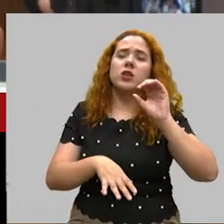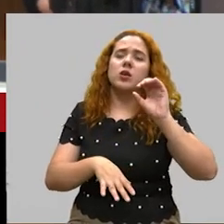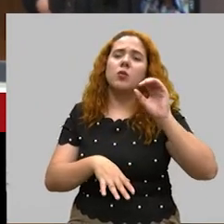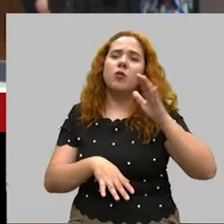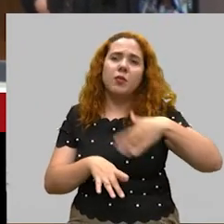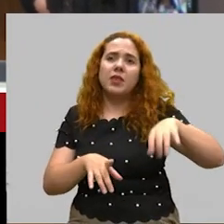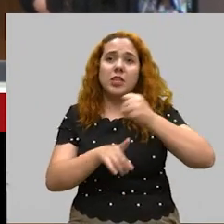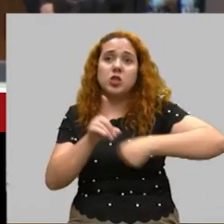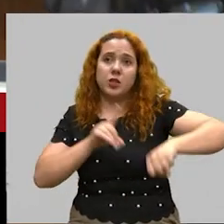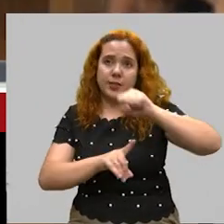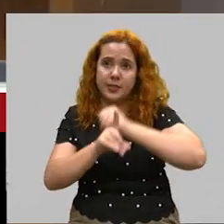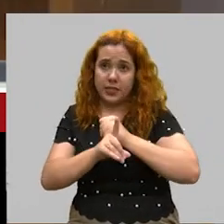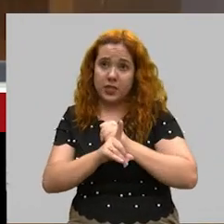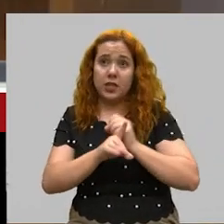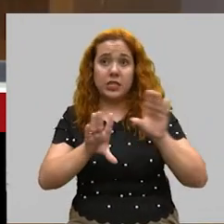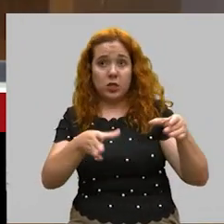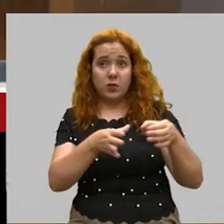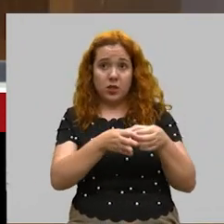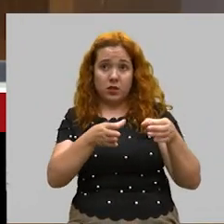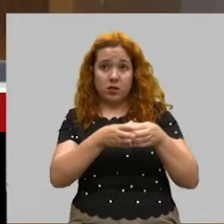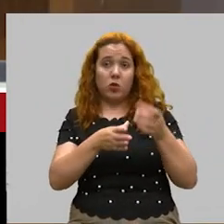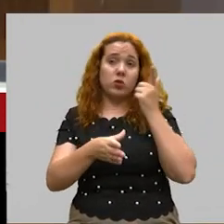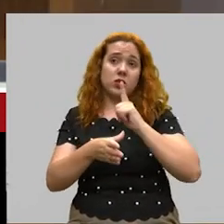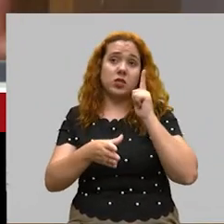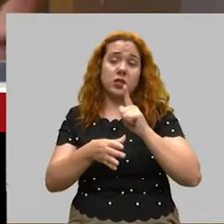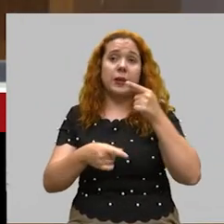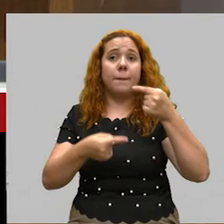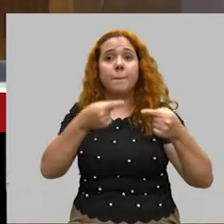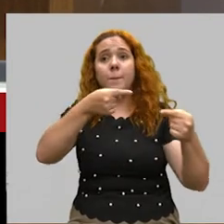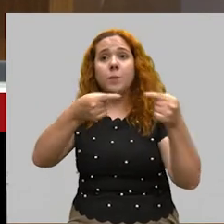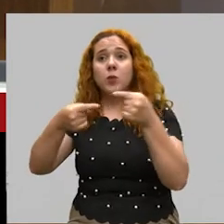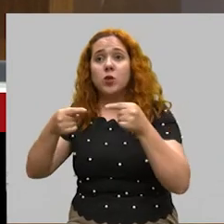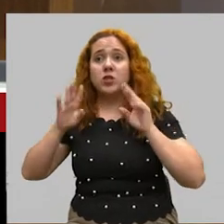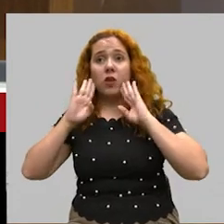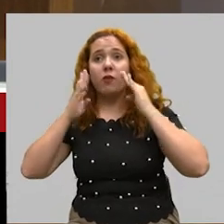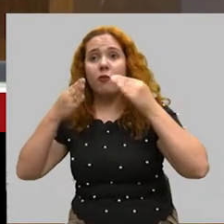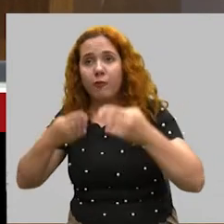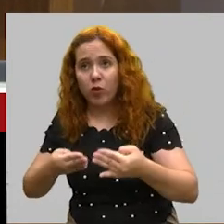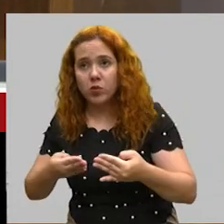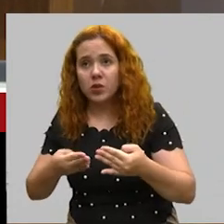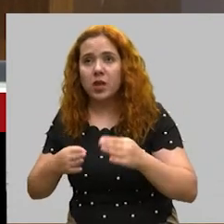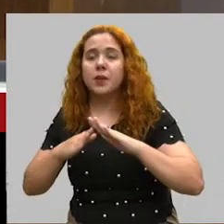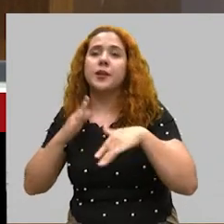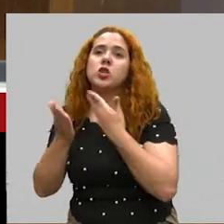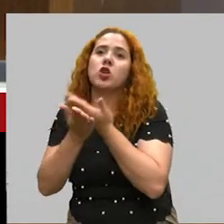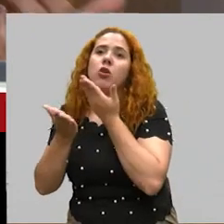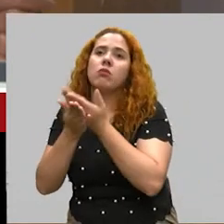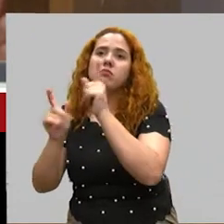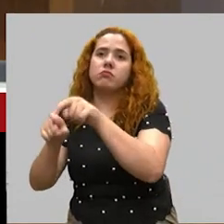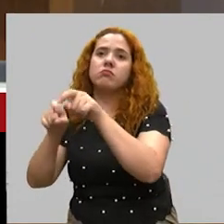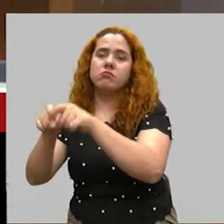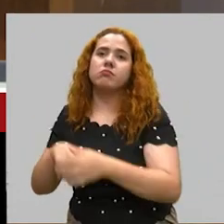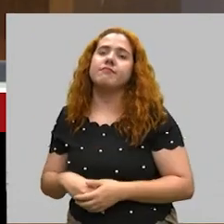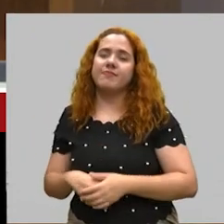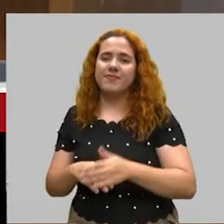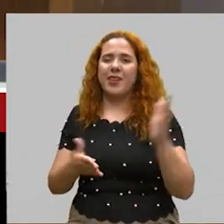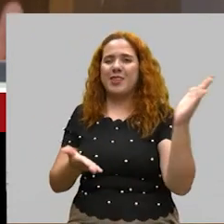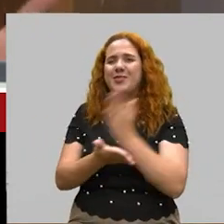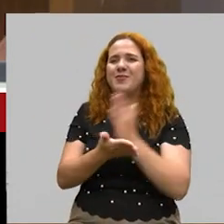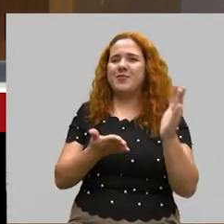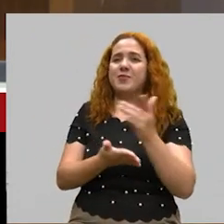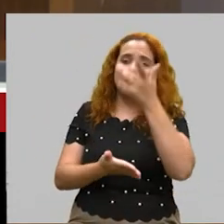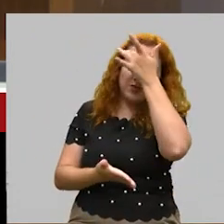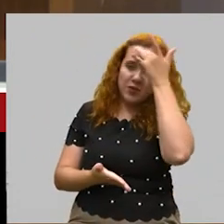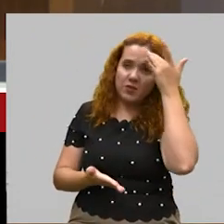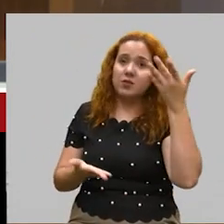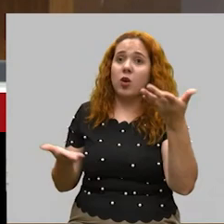né A partir dessa comissão políticas públicas voltadas para a população que atendida nas escolas do Campo né E aí Alguns alguns colegas estão aqui presentes